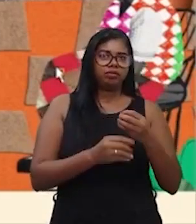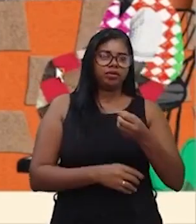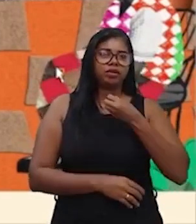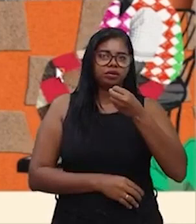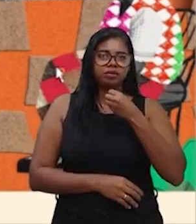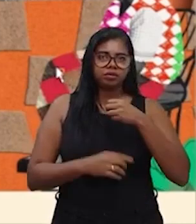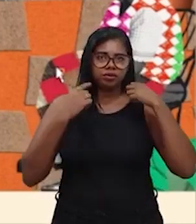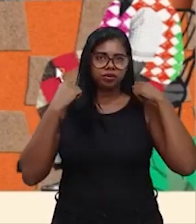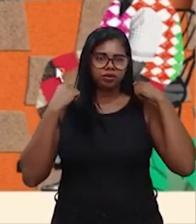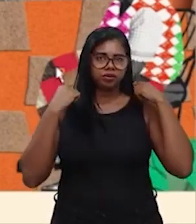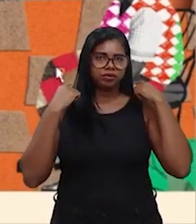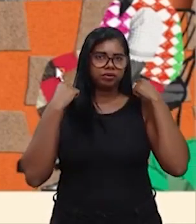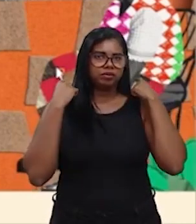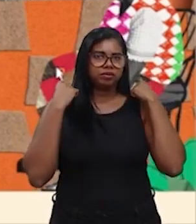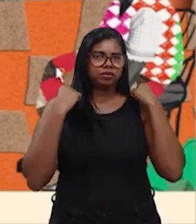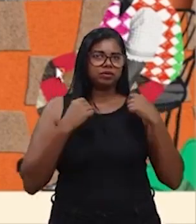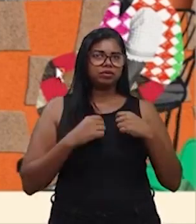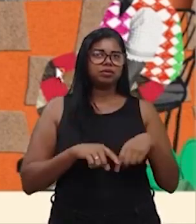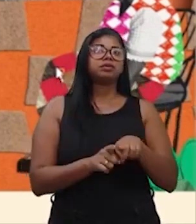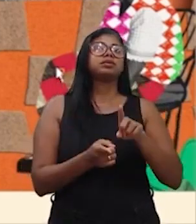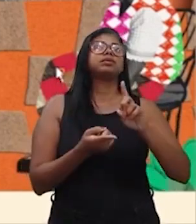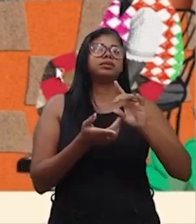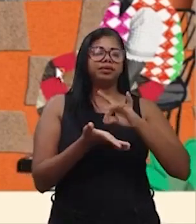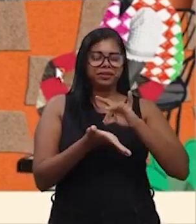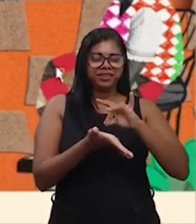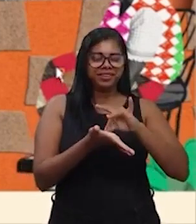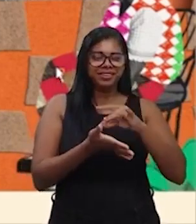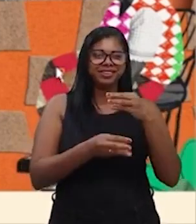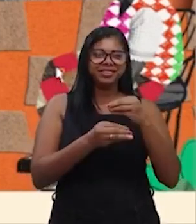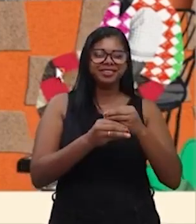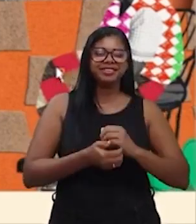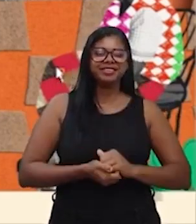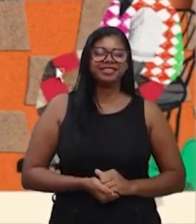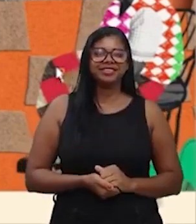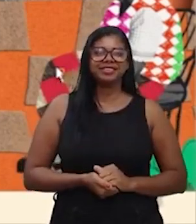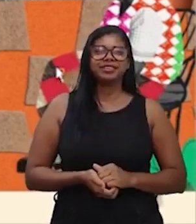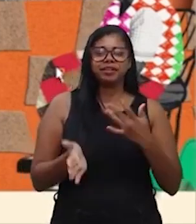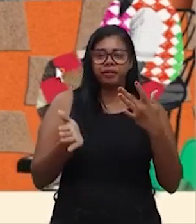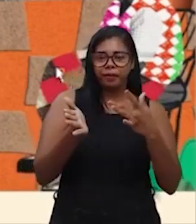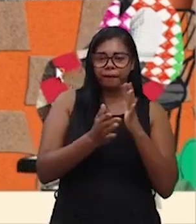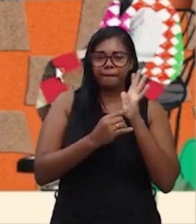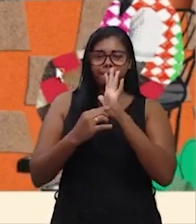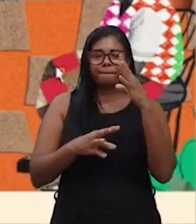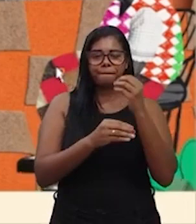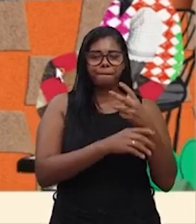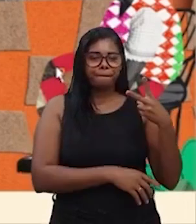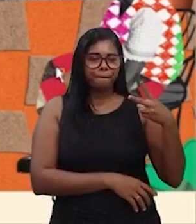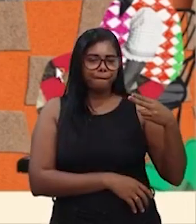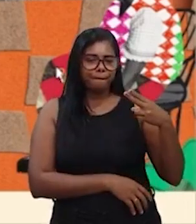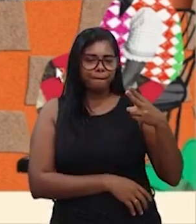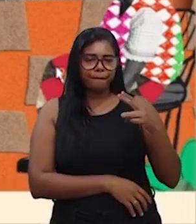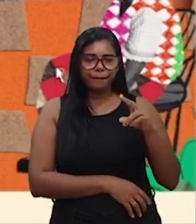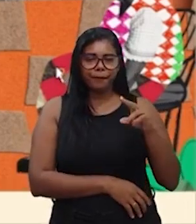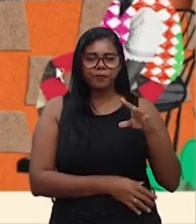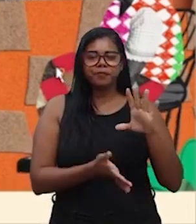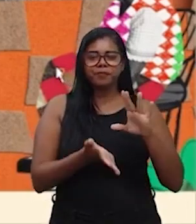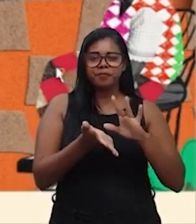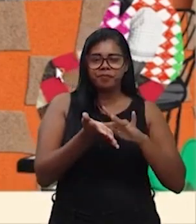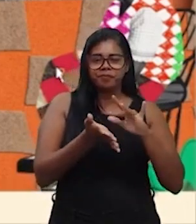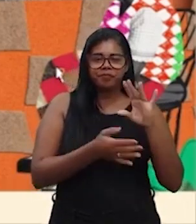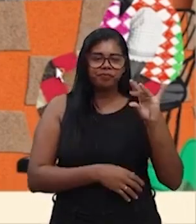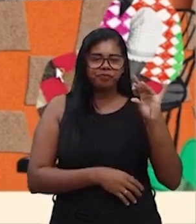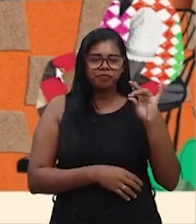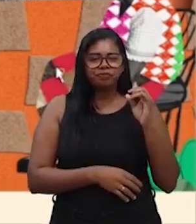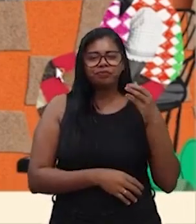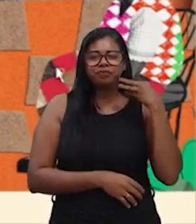com colagem, com a utilização de diversos materiais, de esmalte a recorte, a tinta guache ou outras